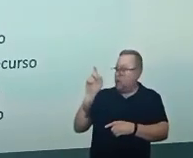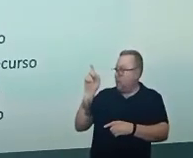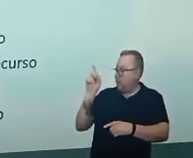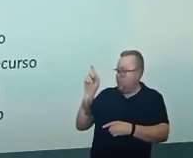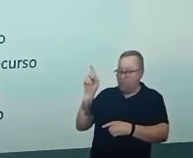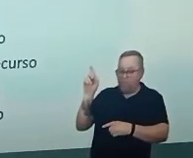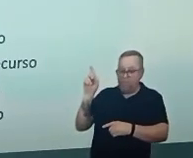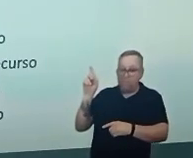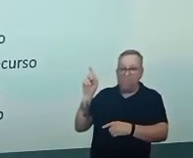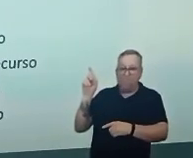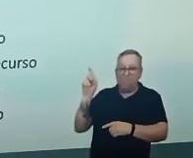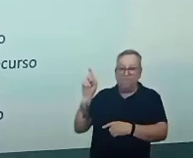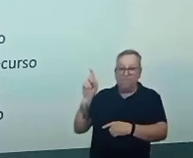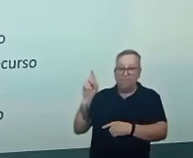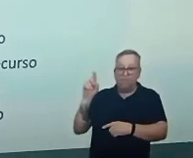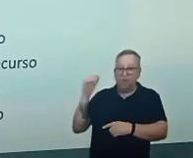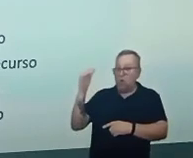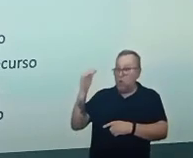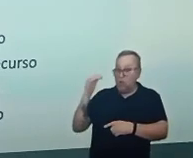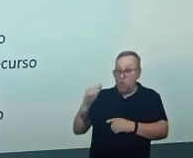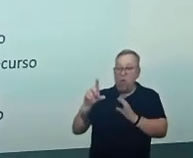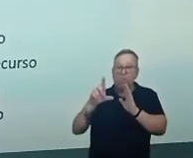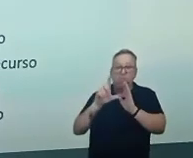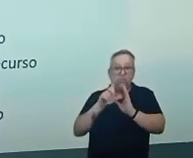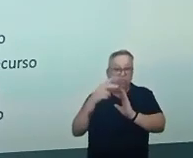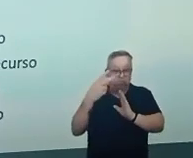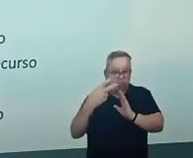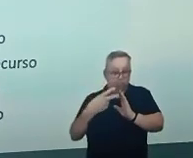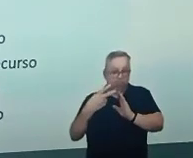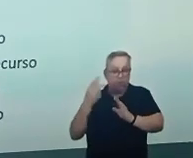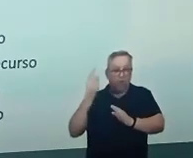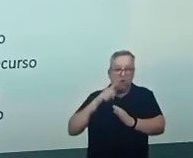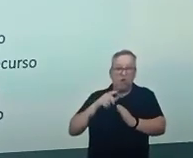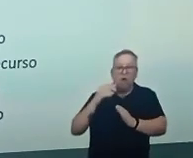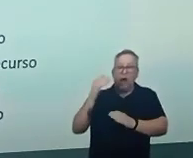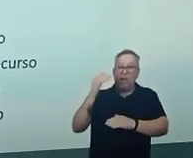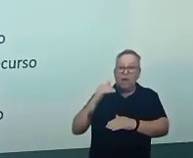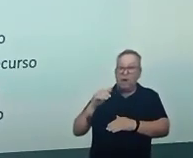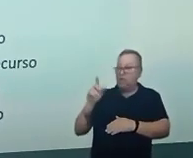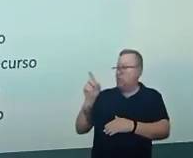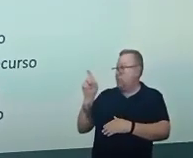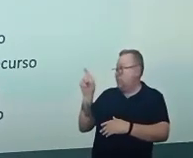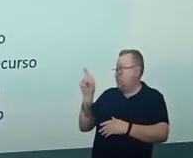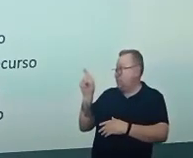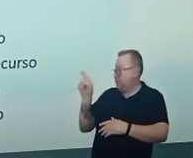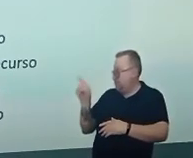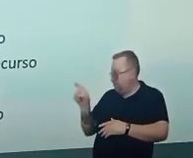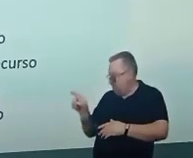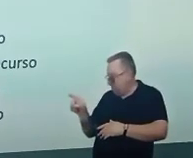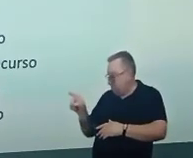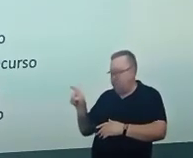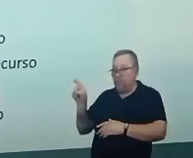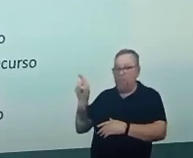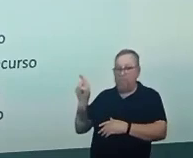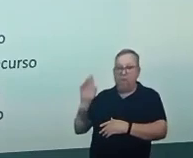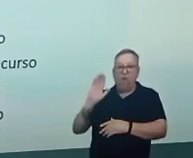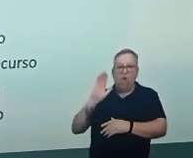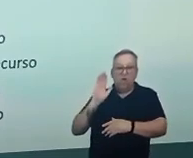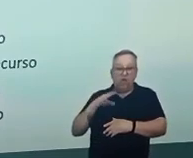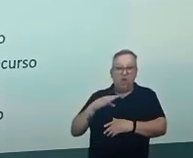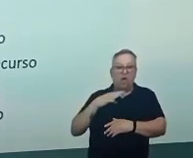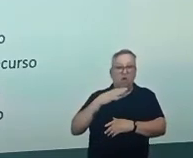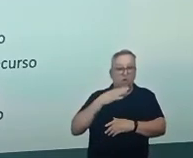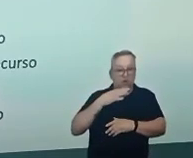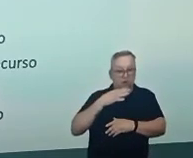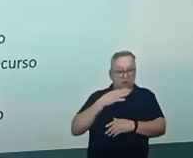beleza? Com essas duas legislações, a gente vem para a resolução de atribuição, que todo mundo já conhece, a nossa 72 de